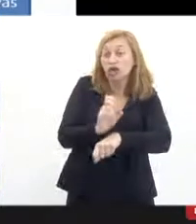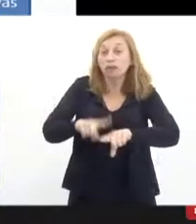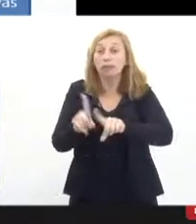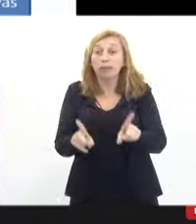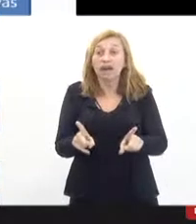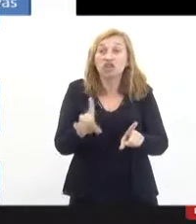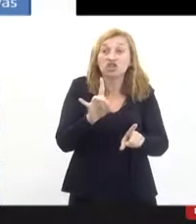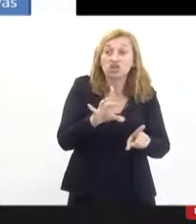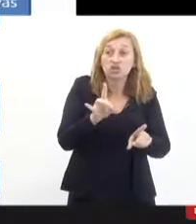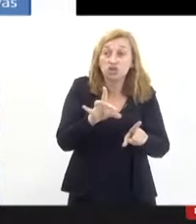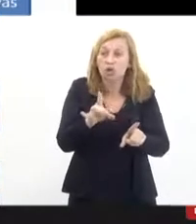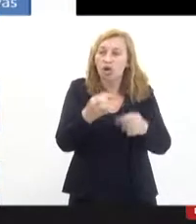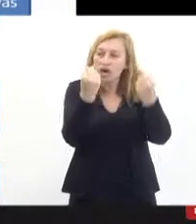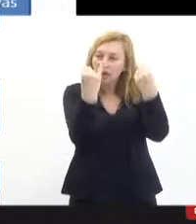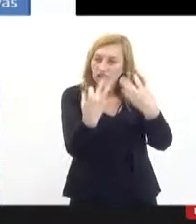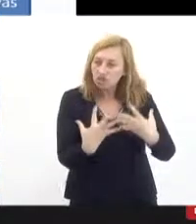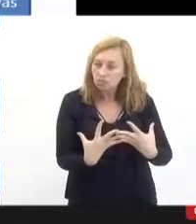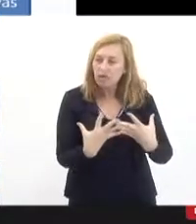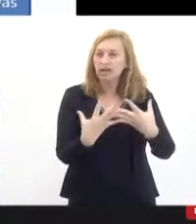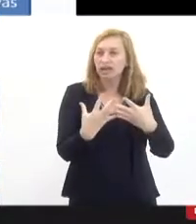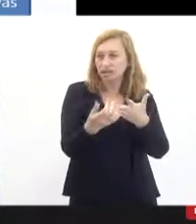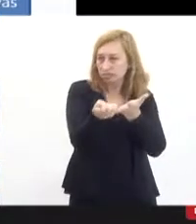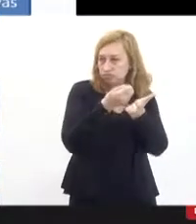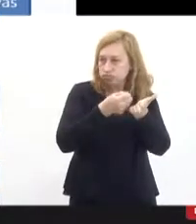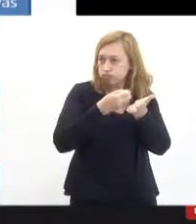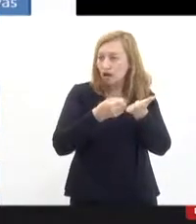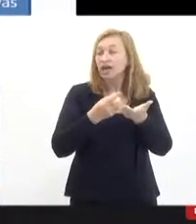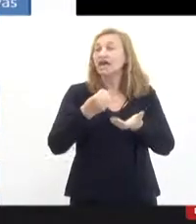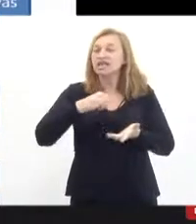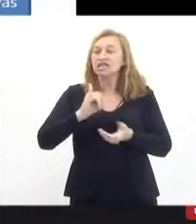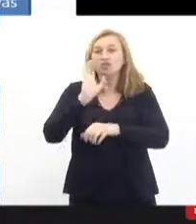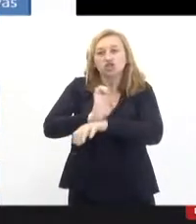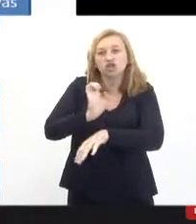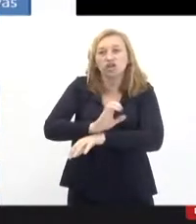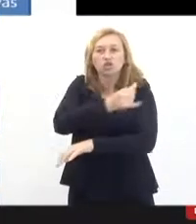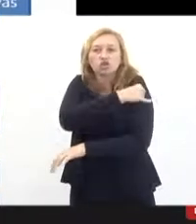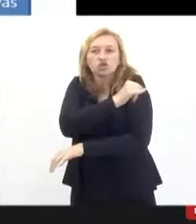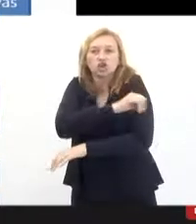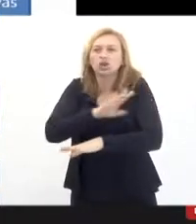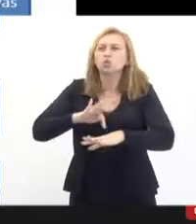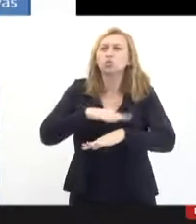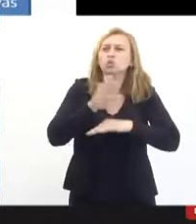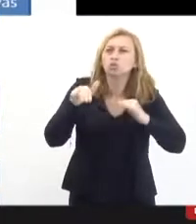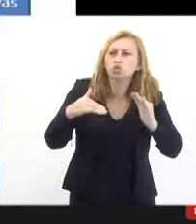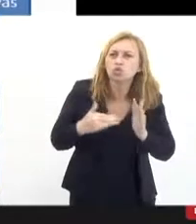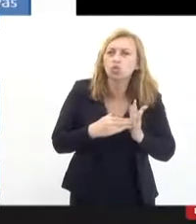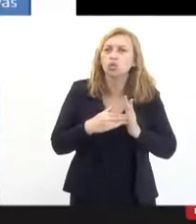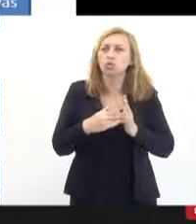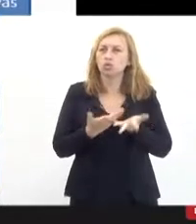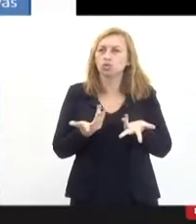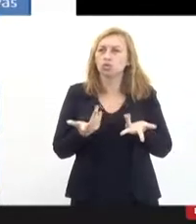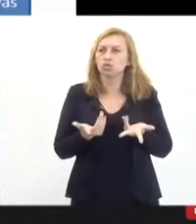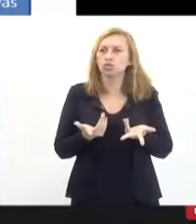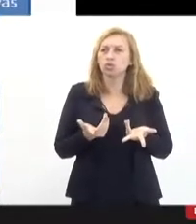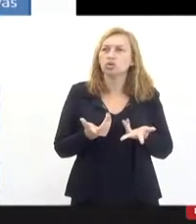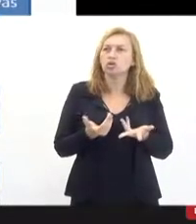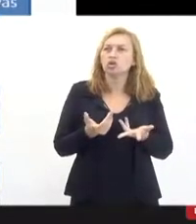em notas explicativas. E se o Estado do Rio de Janeiro, por conta de todos aqueles critérios,